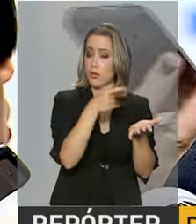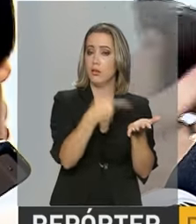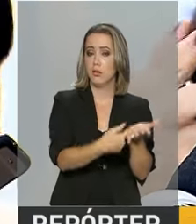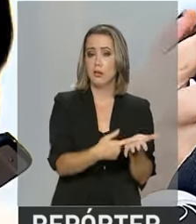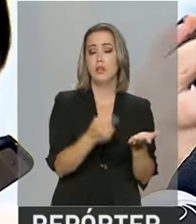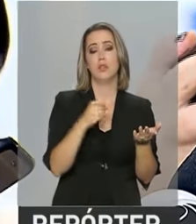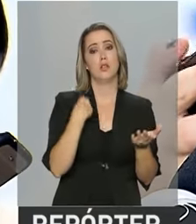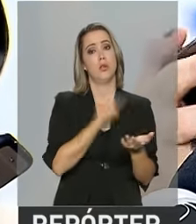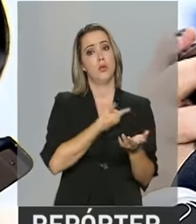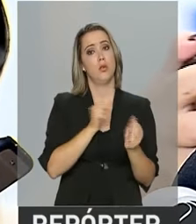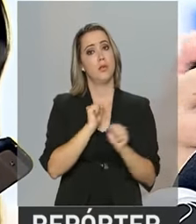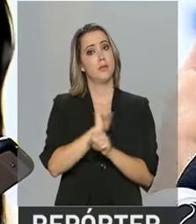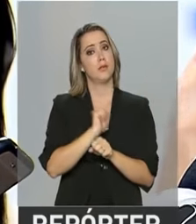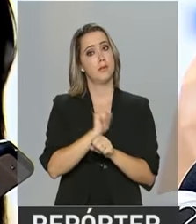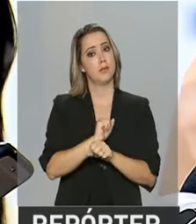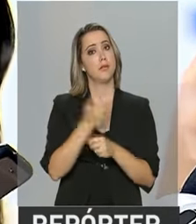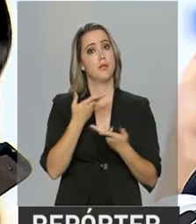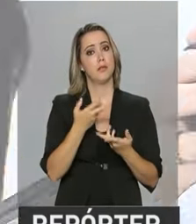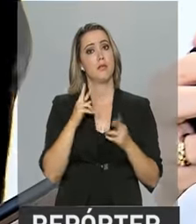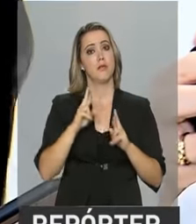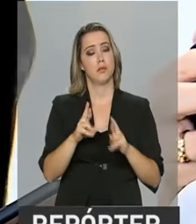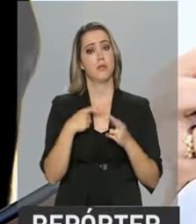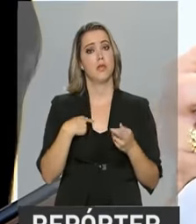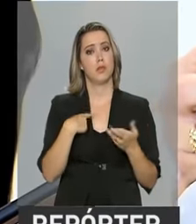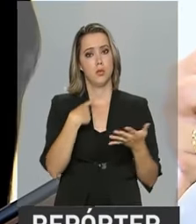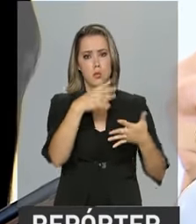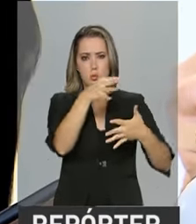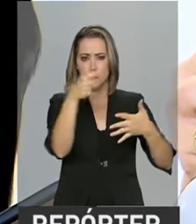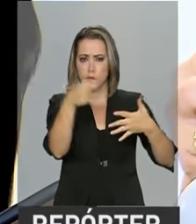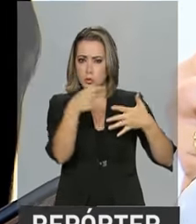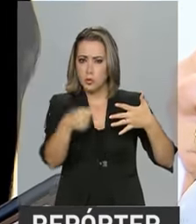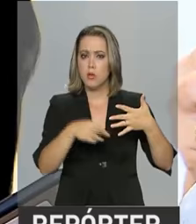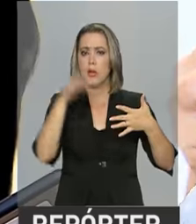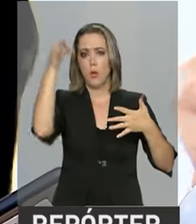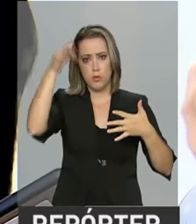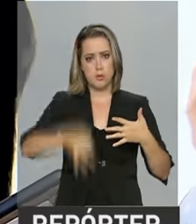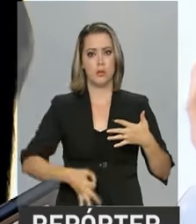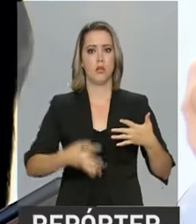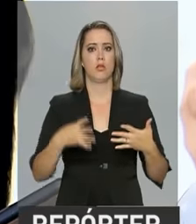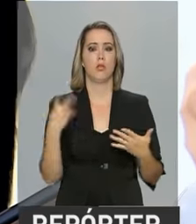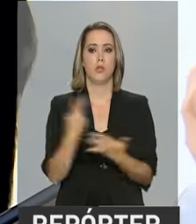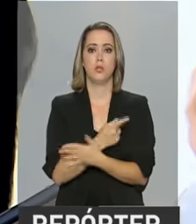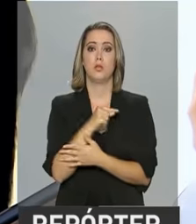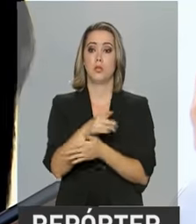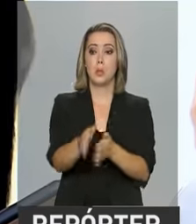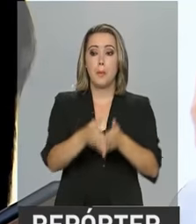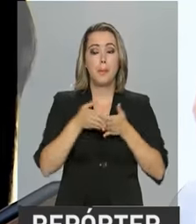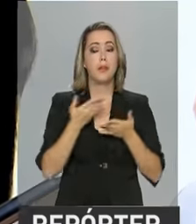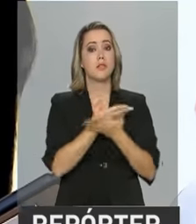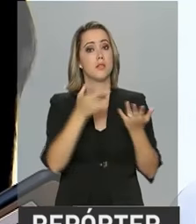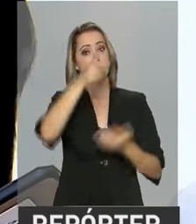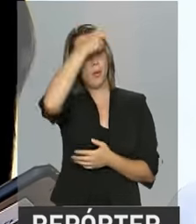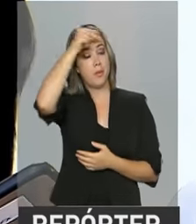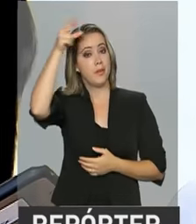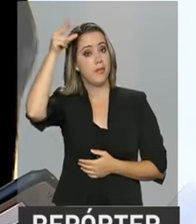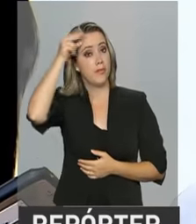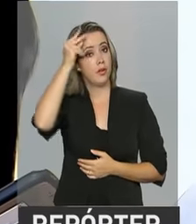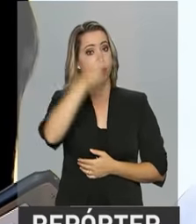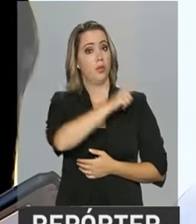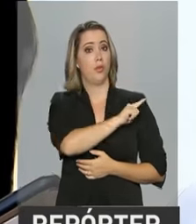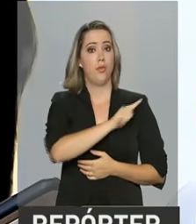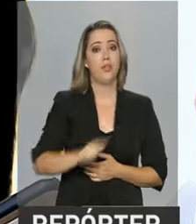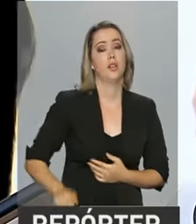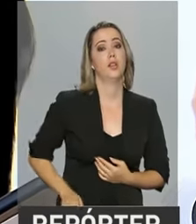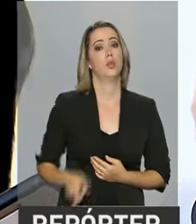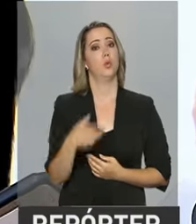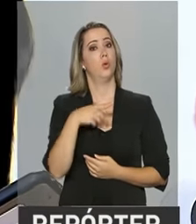adesão e nós esperamos que as metas sejam cumpridas. Portanto, eu faço aqui um apelo aos prefeitos, aos governadores, às diretoras de escolas, professores,